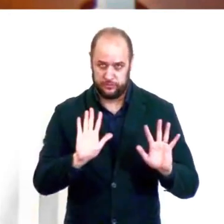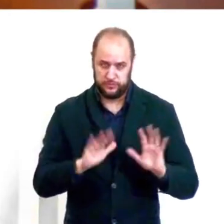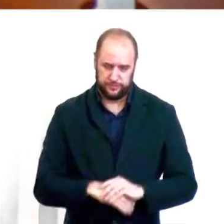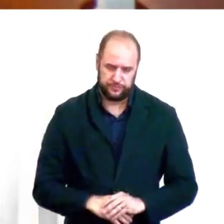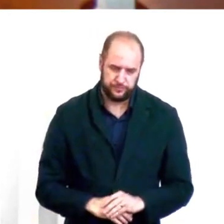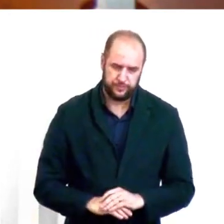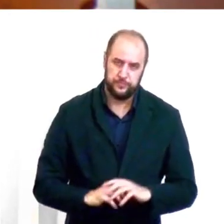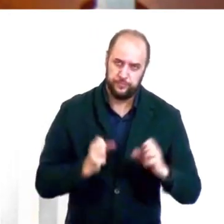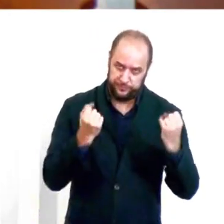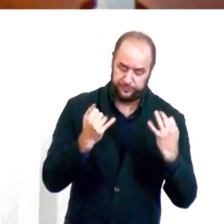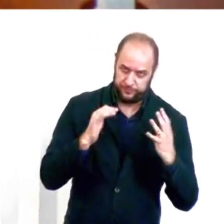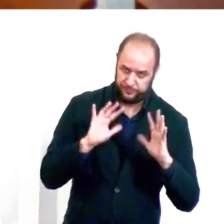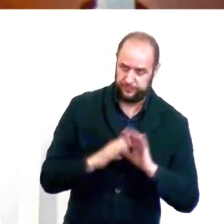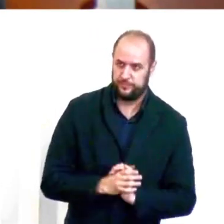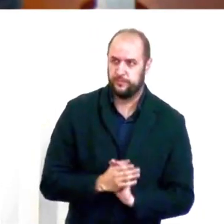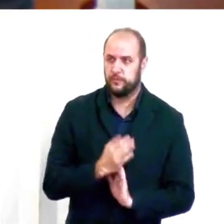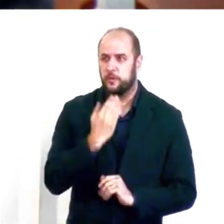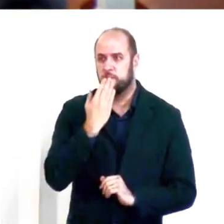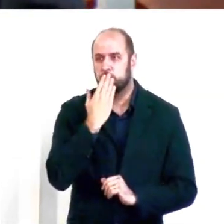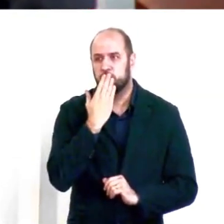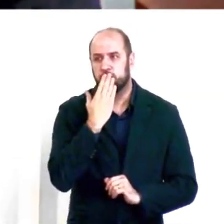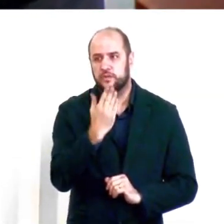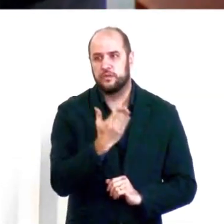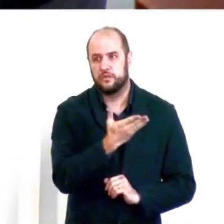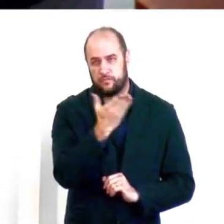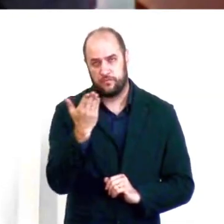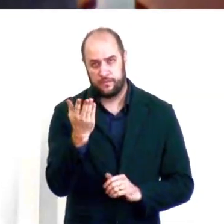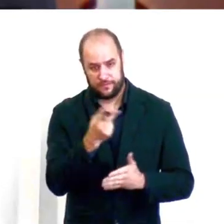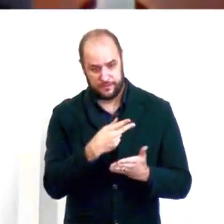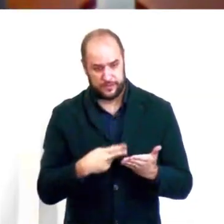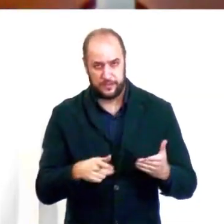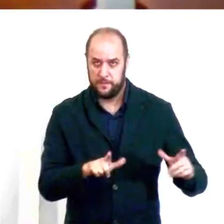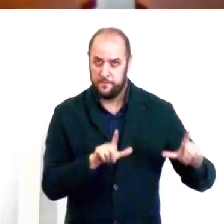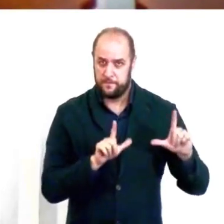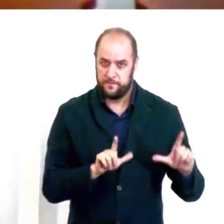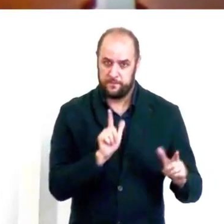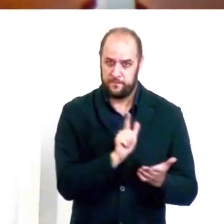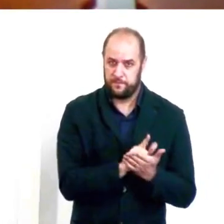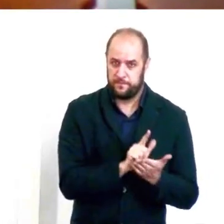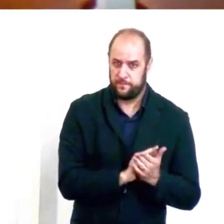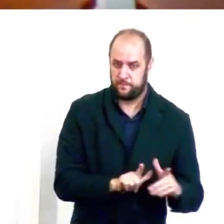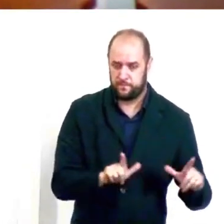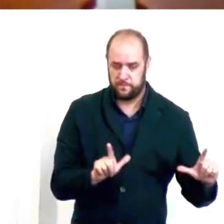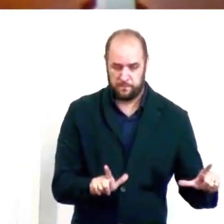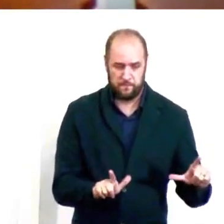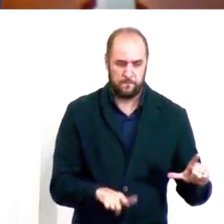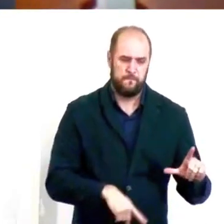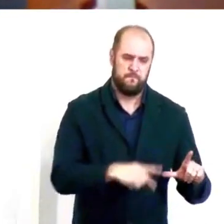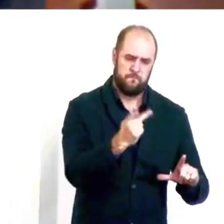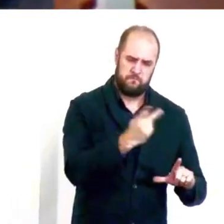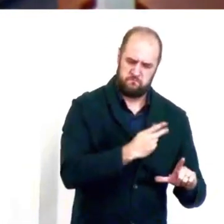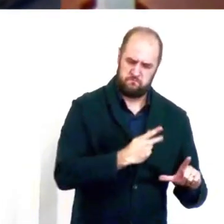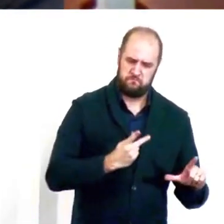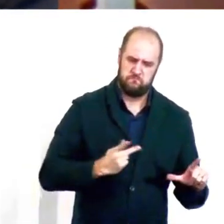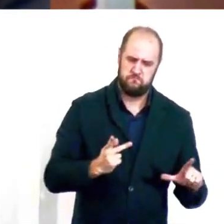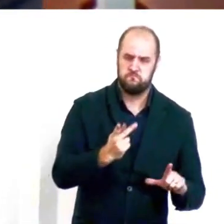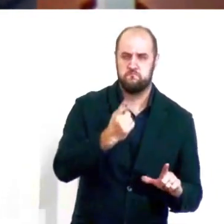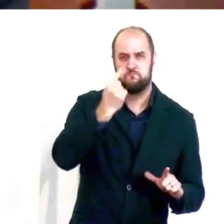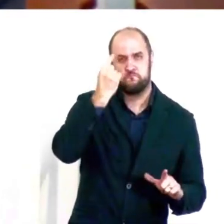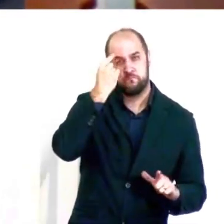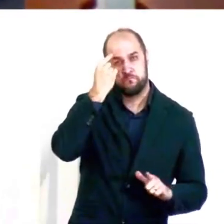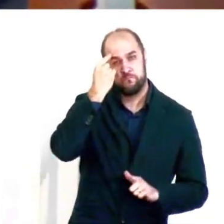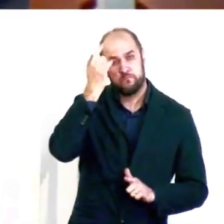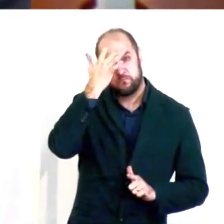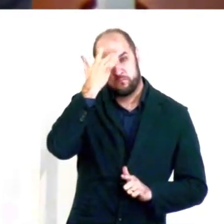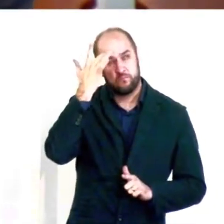O desenho que eu vou pedir para vocês é um desenho que você vai fazer pensando numa pessoa